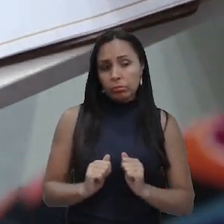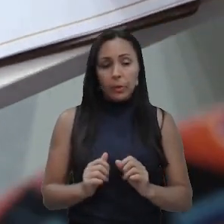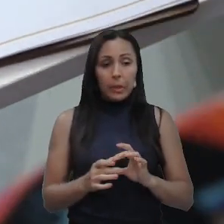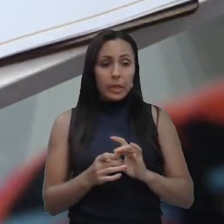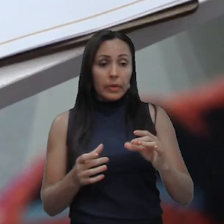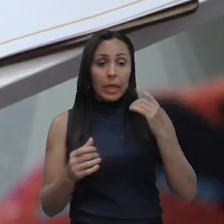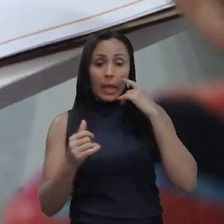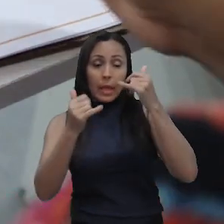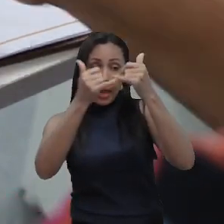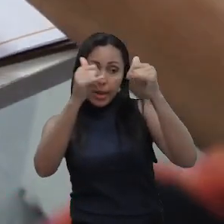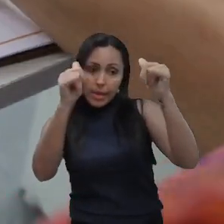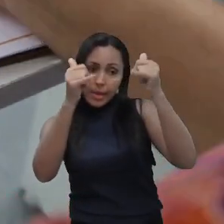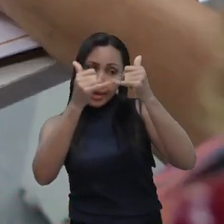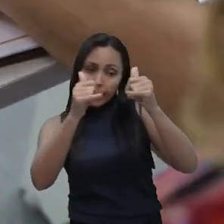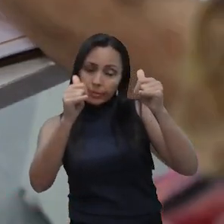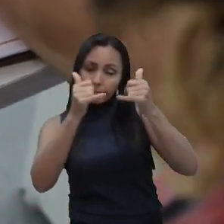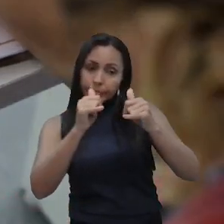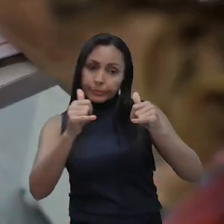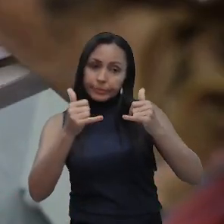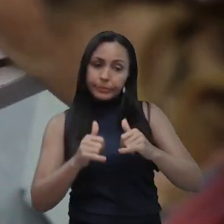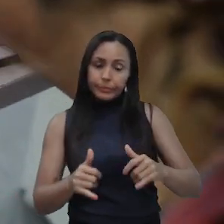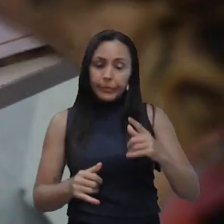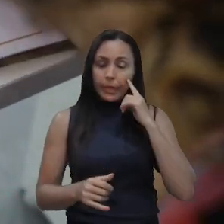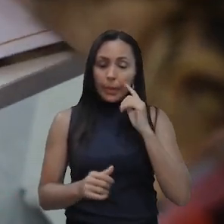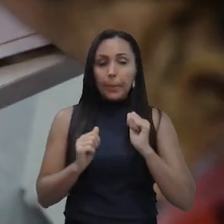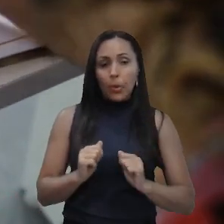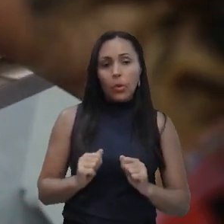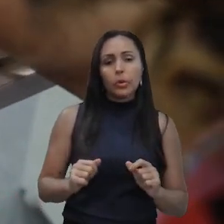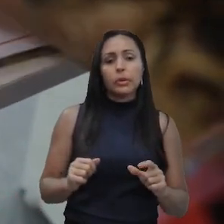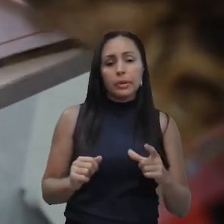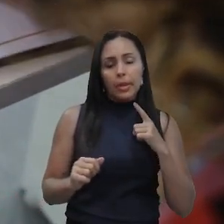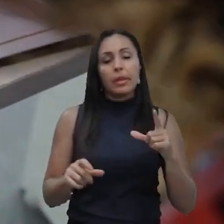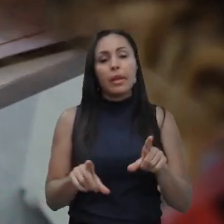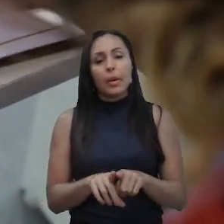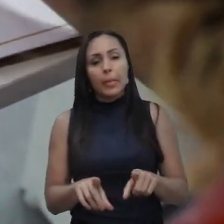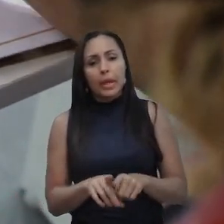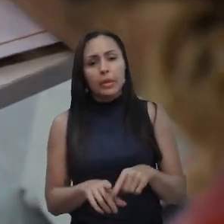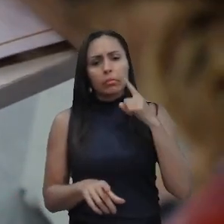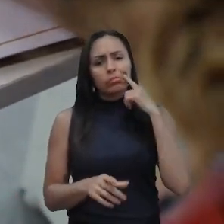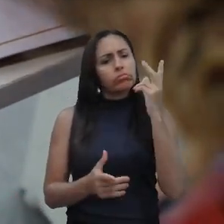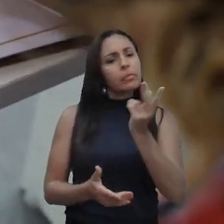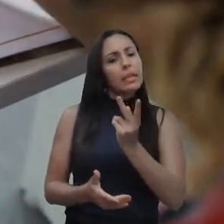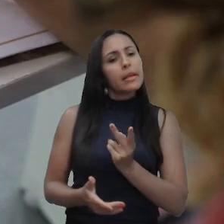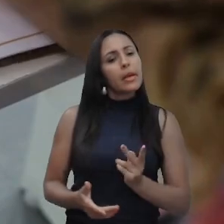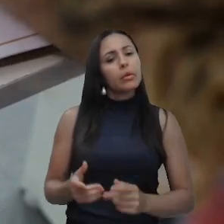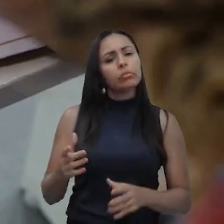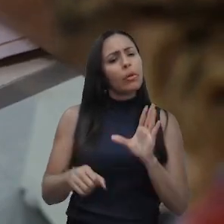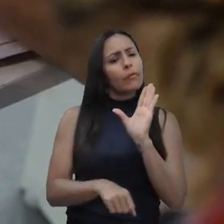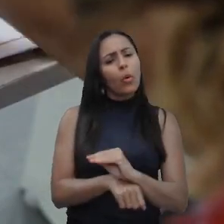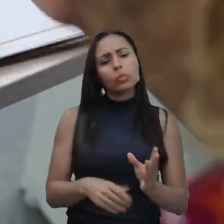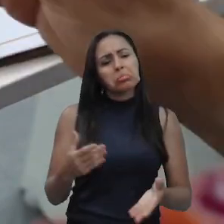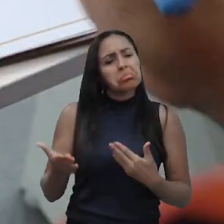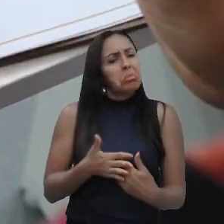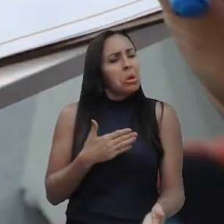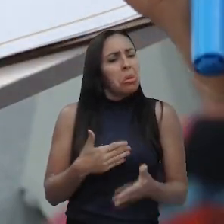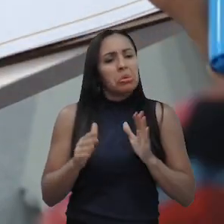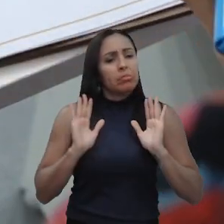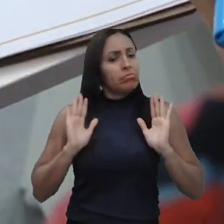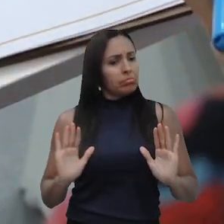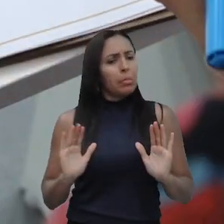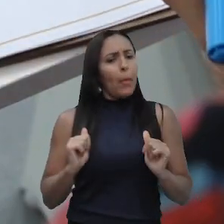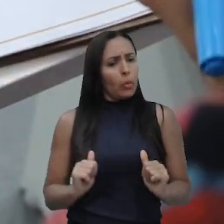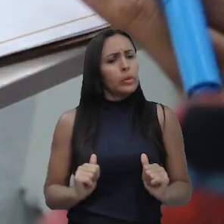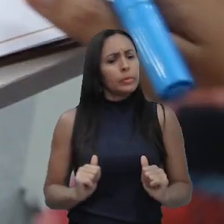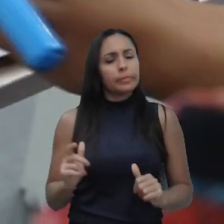de conteúdo, mas aqui também podia ter uma imagem, uma fotografia, enfim,